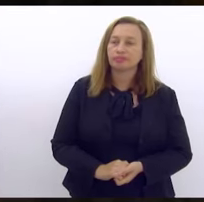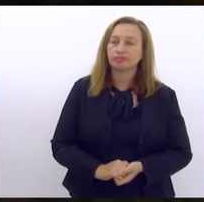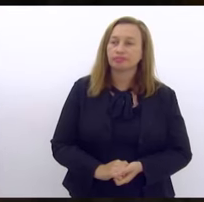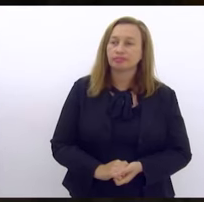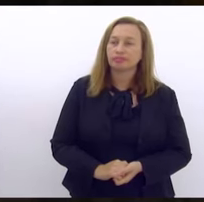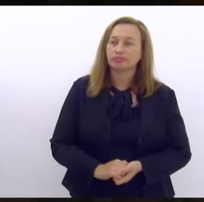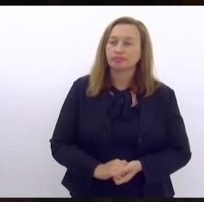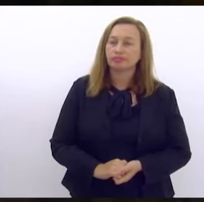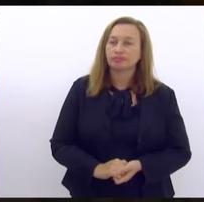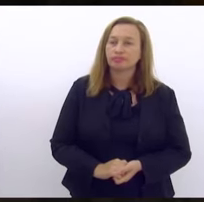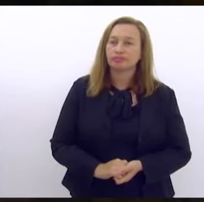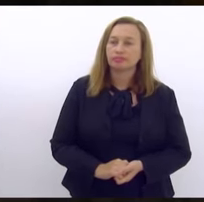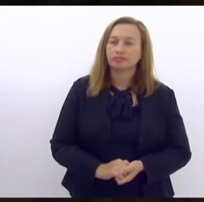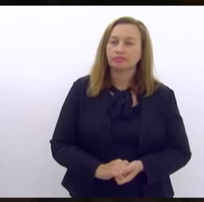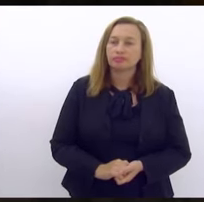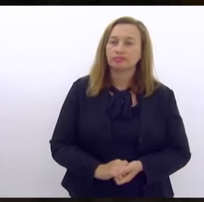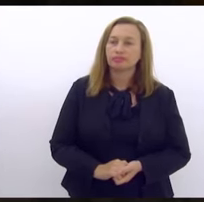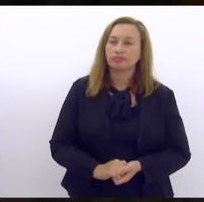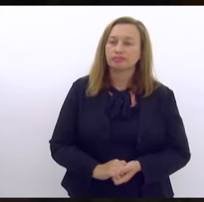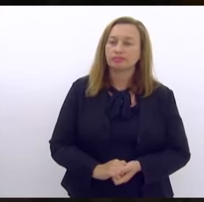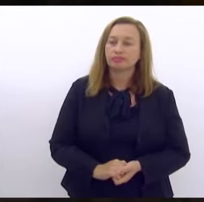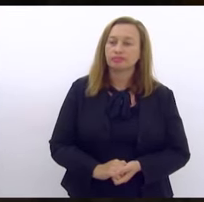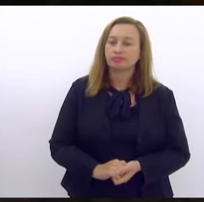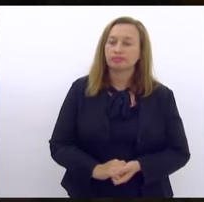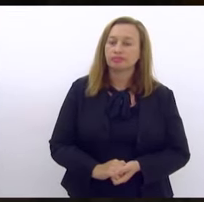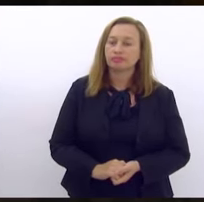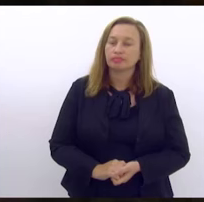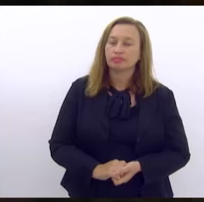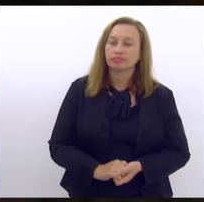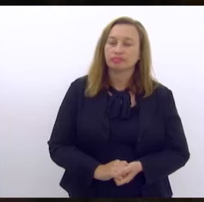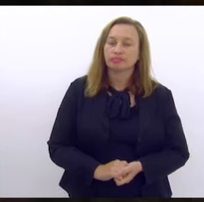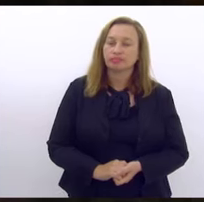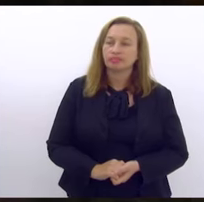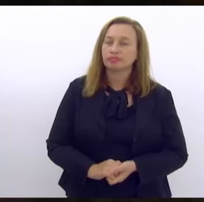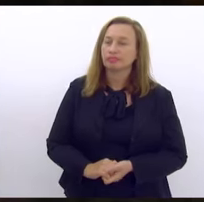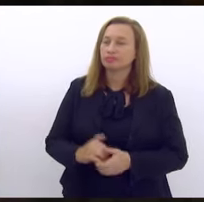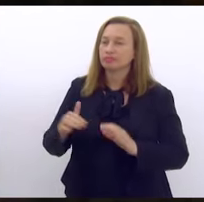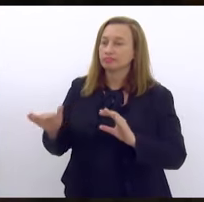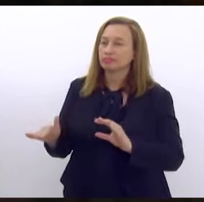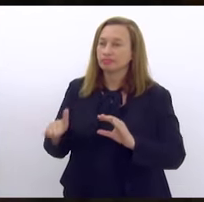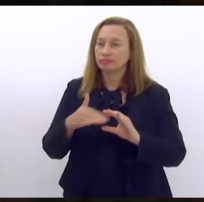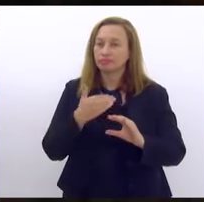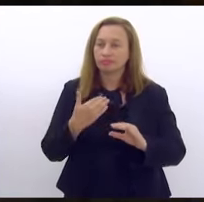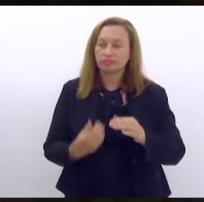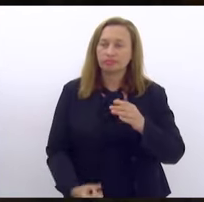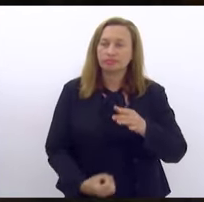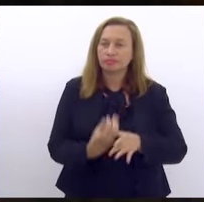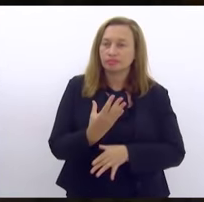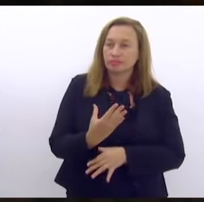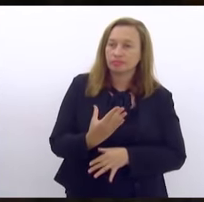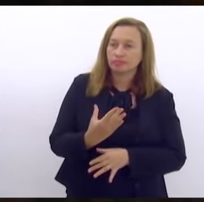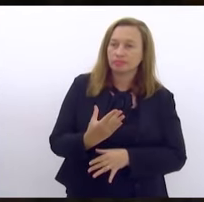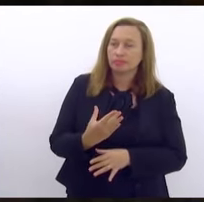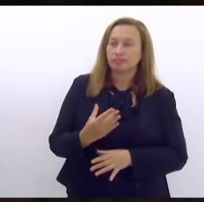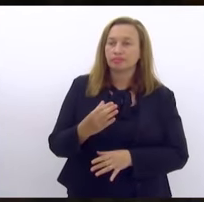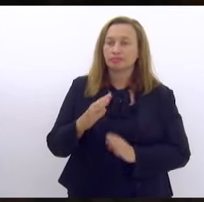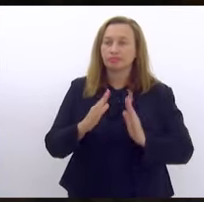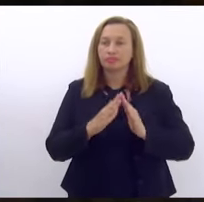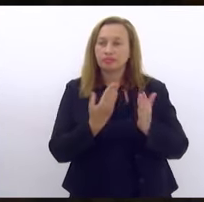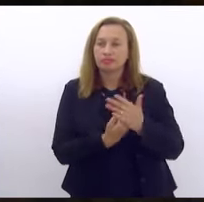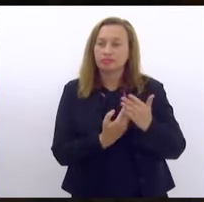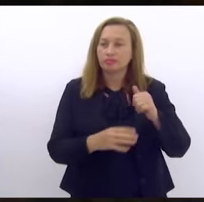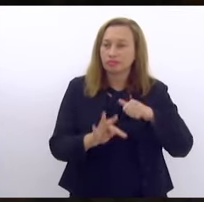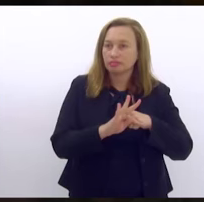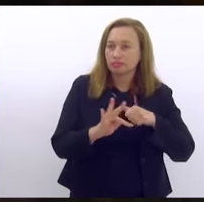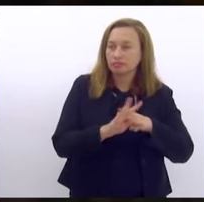Cláudio Bonfim de Castro e Silva, o envio de mensagem expondo sobre a implantação da unidade de FAETEC no bairro